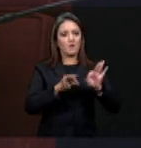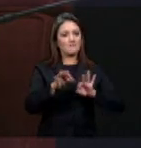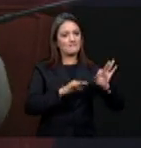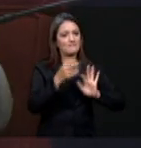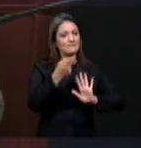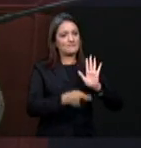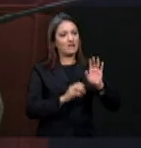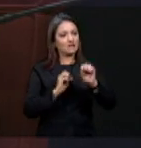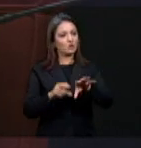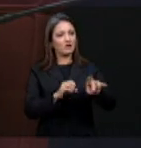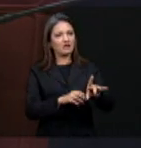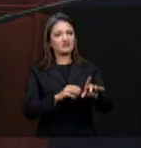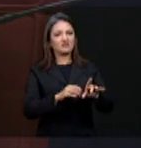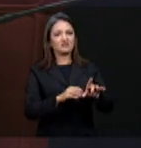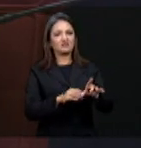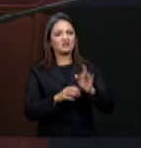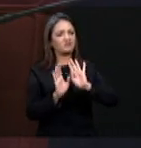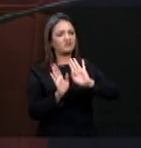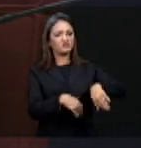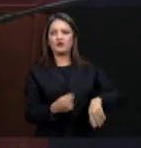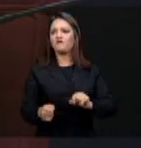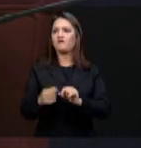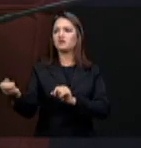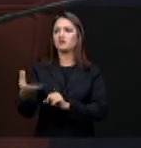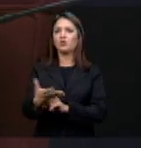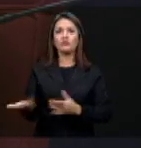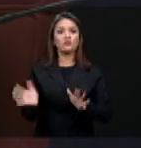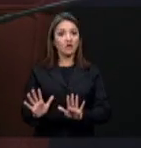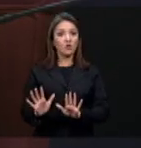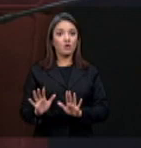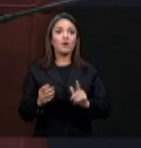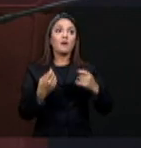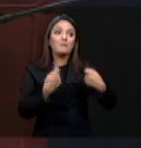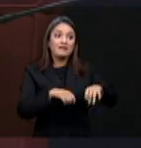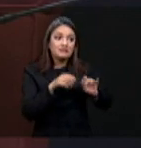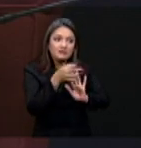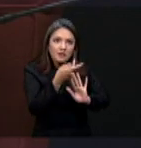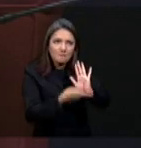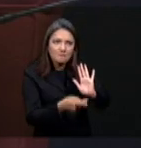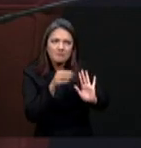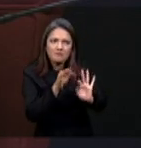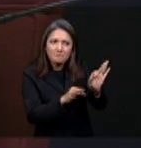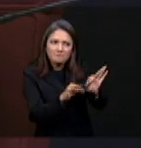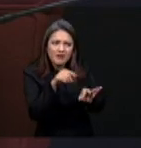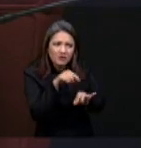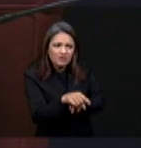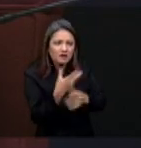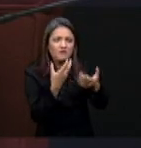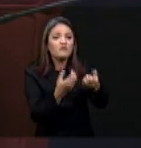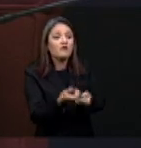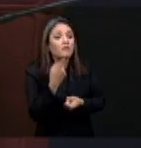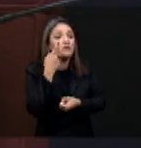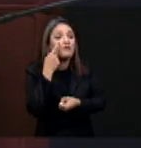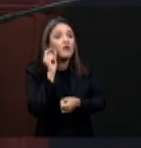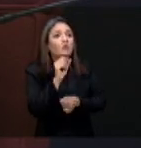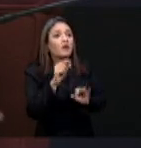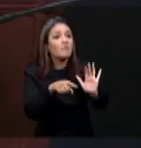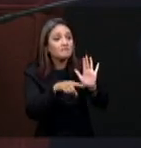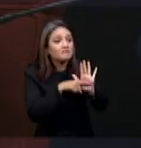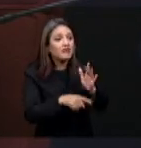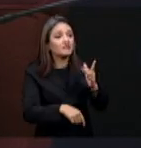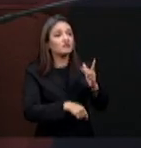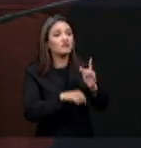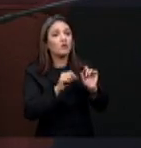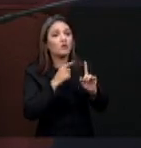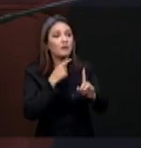ele jogado fora faça um outro ninguém para para discutir por que que o plano não deu certo se é que não deu certo mesmo como a gente pode melhorá-lo e